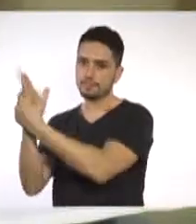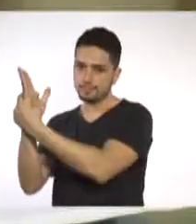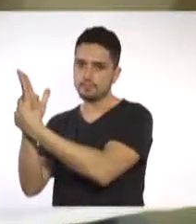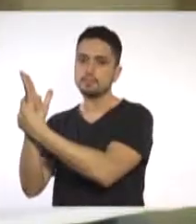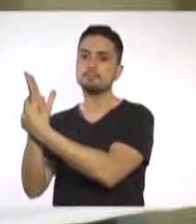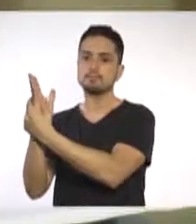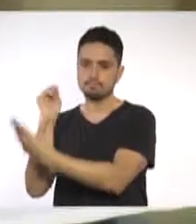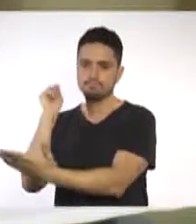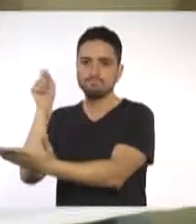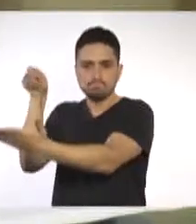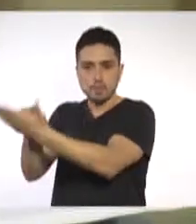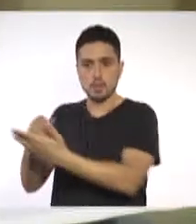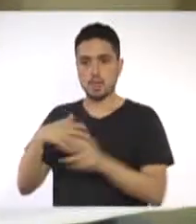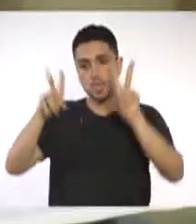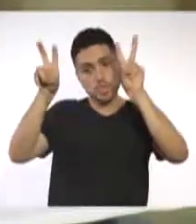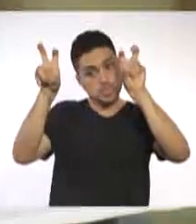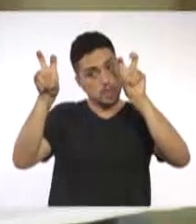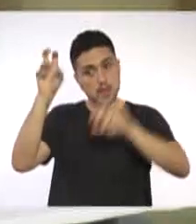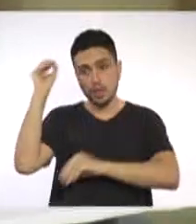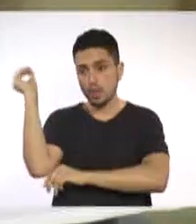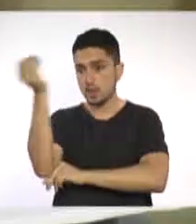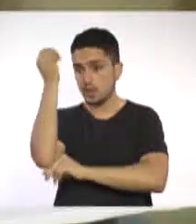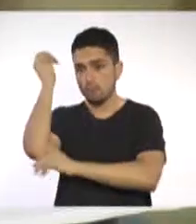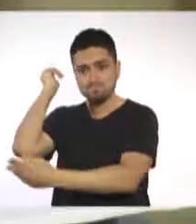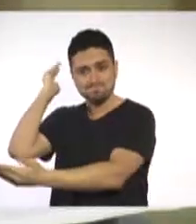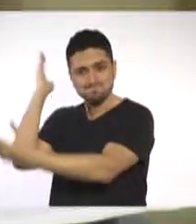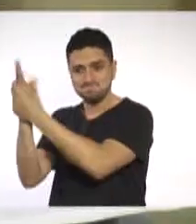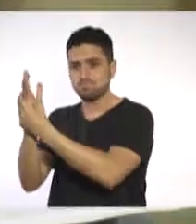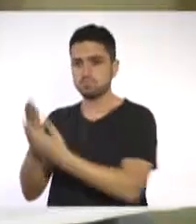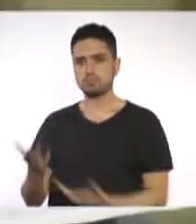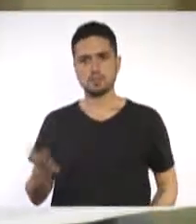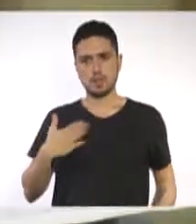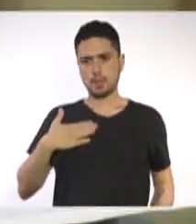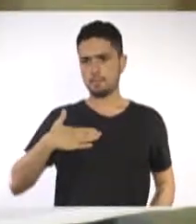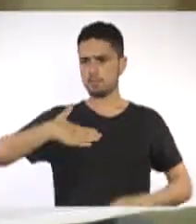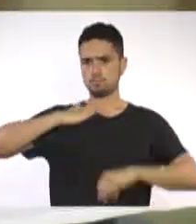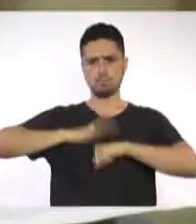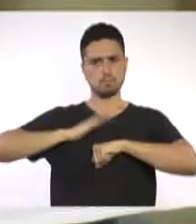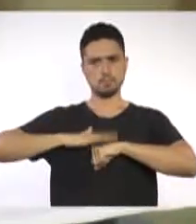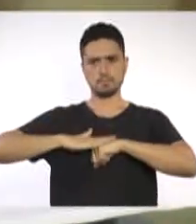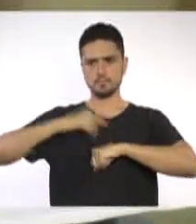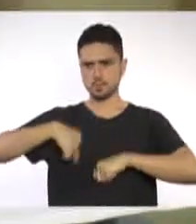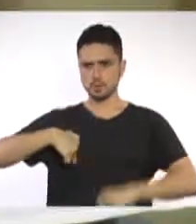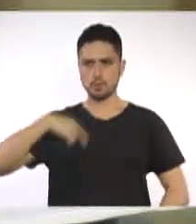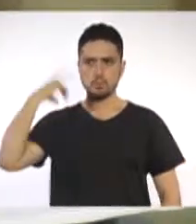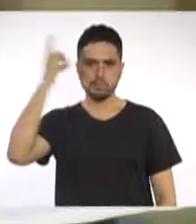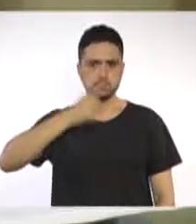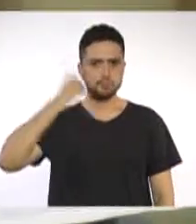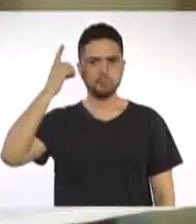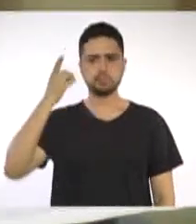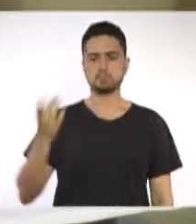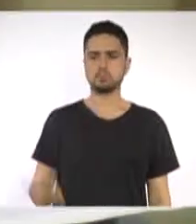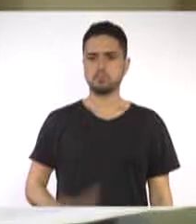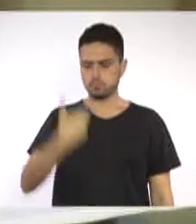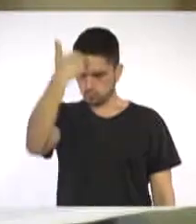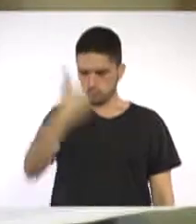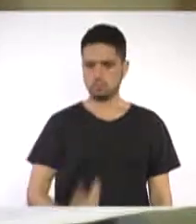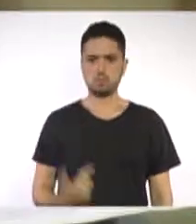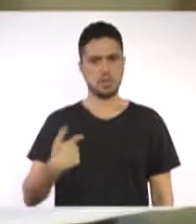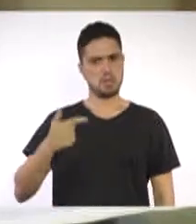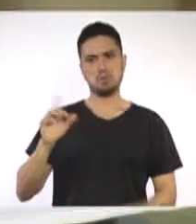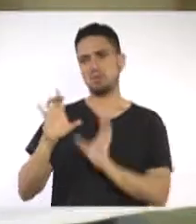o meu dever de parlamentar, é minha obrigação, e eu não abro mão disso